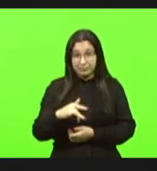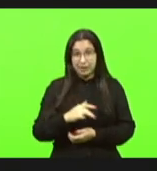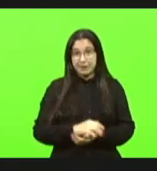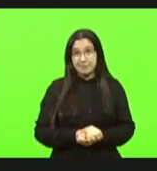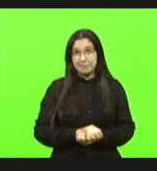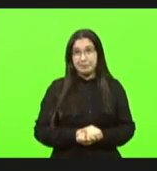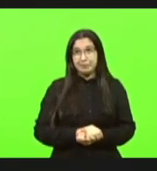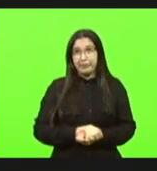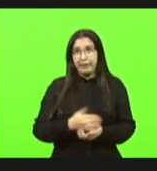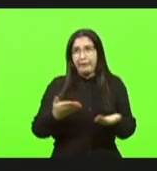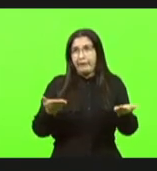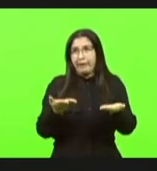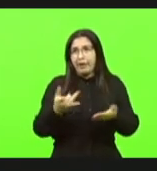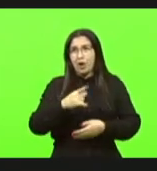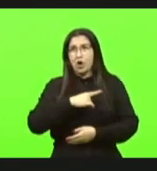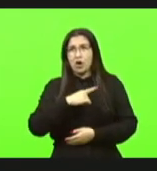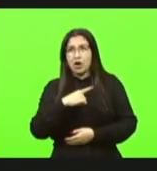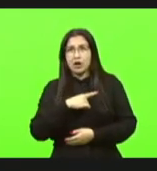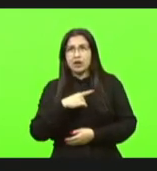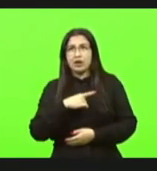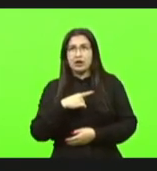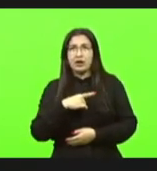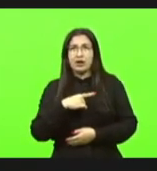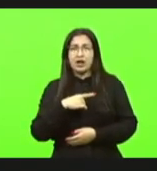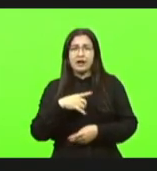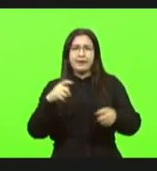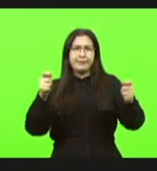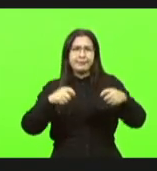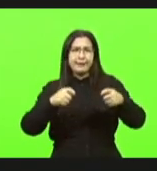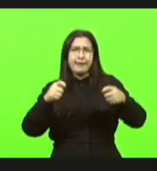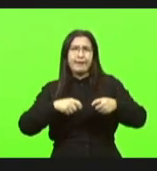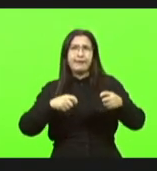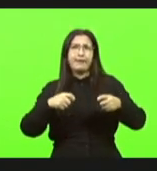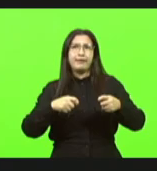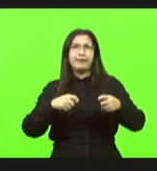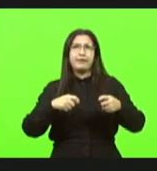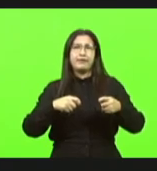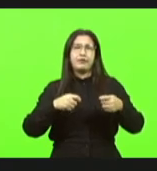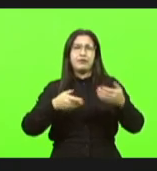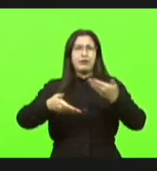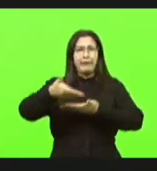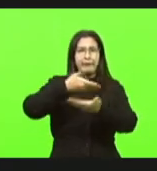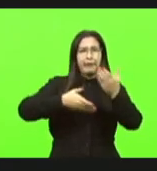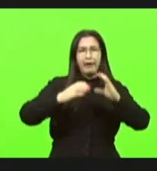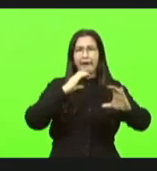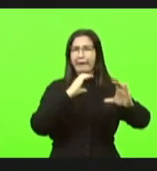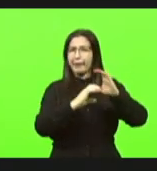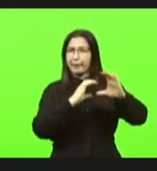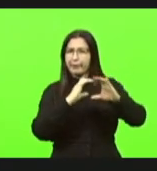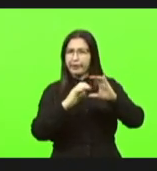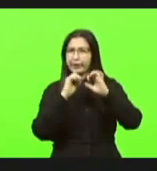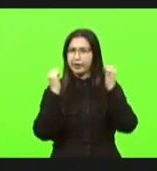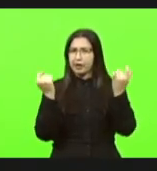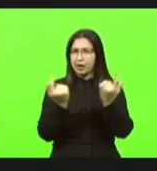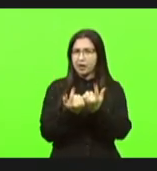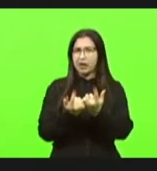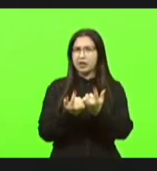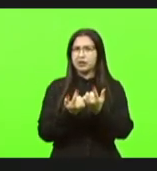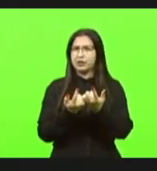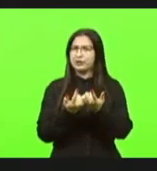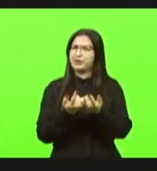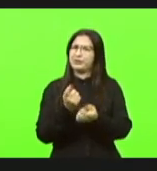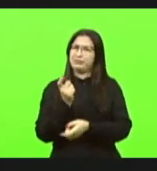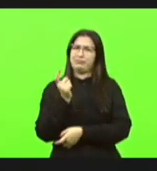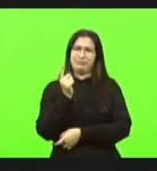que existe agora uma boa forma de se corrupto que está se comunicando bem com pagamento também seria outra